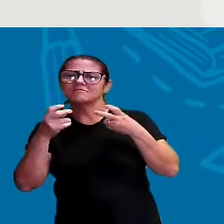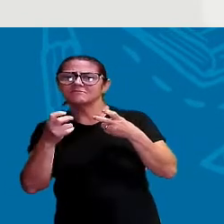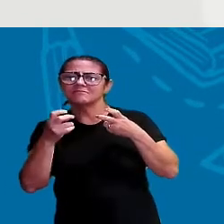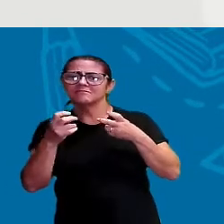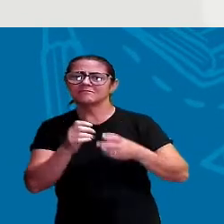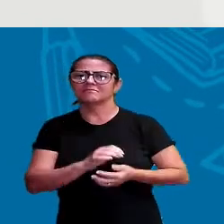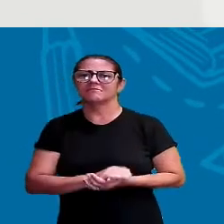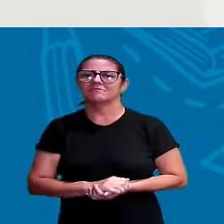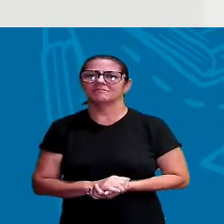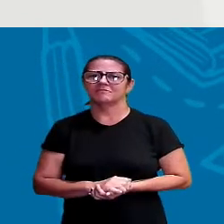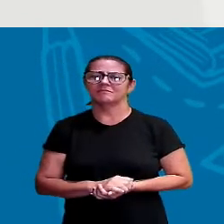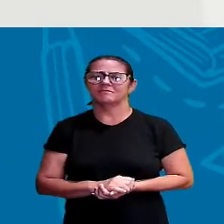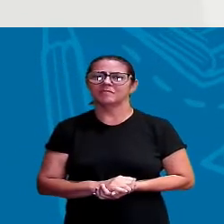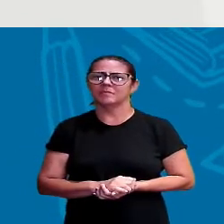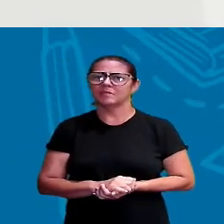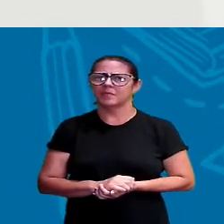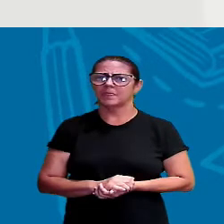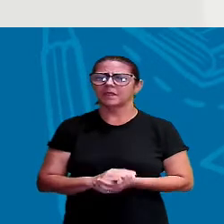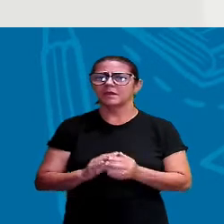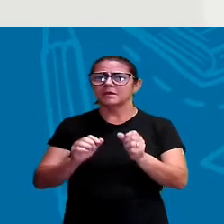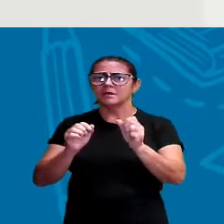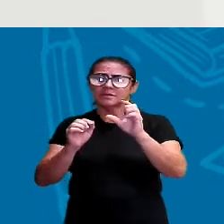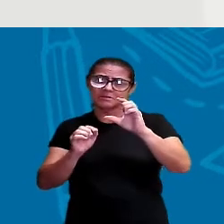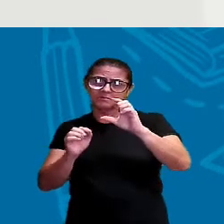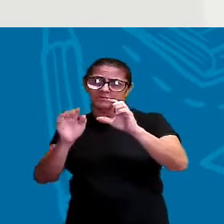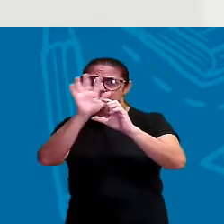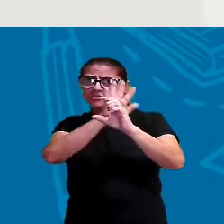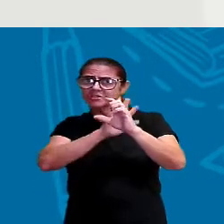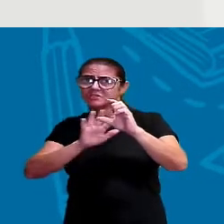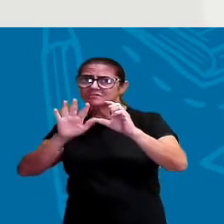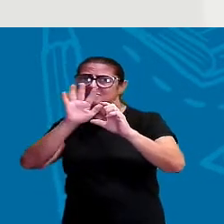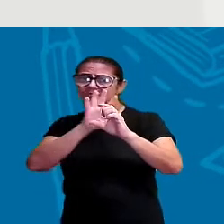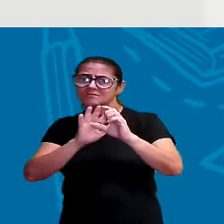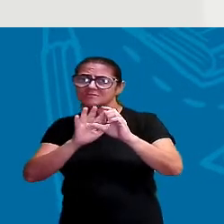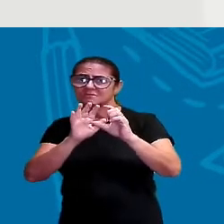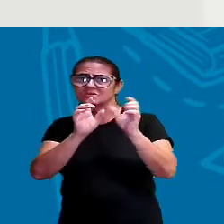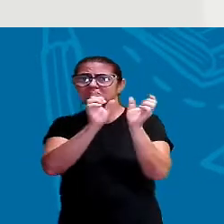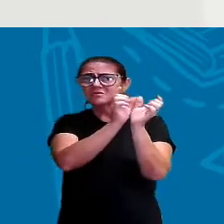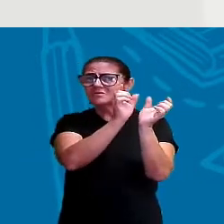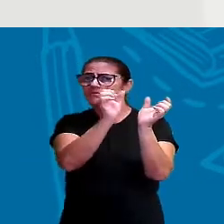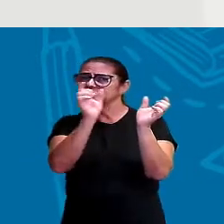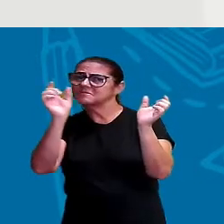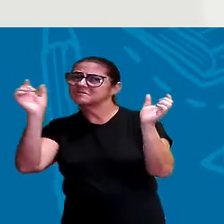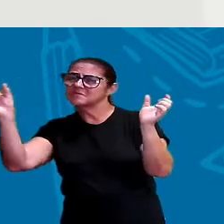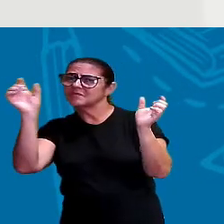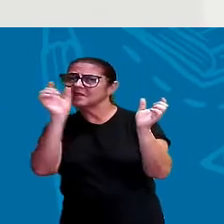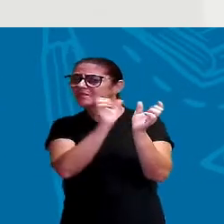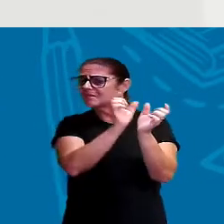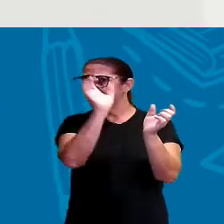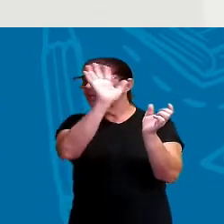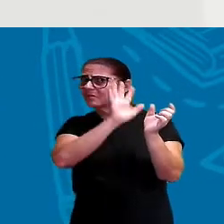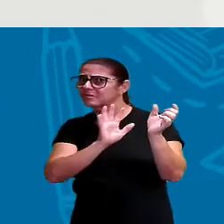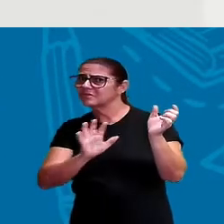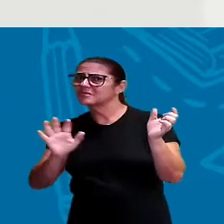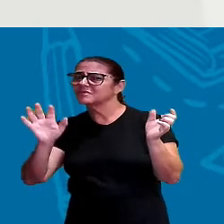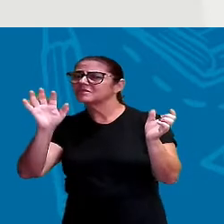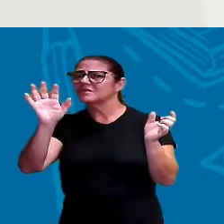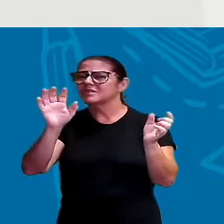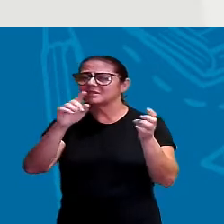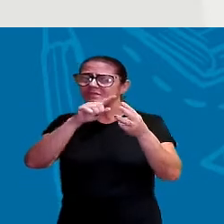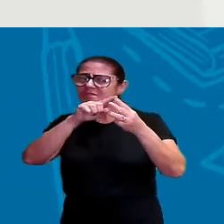Bom, a gente tem as charges, os cartoons e as tirinhas. Esses três gêneros, estão ligados ao